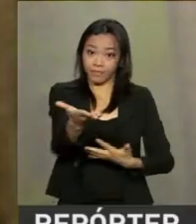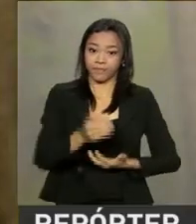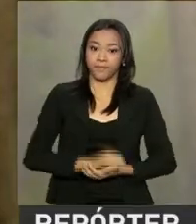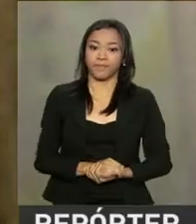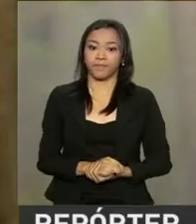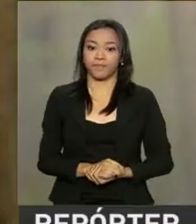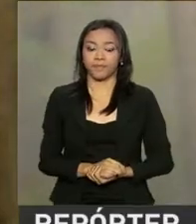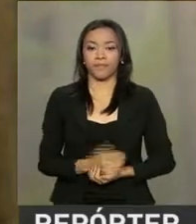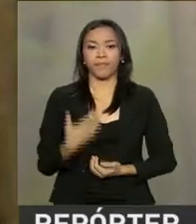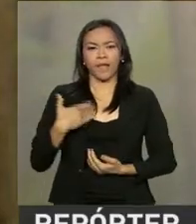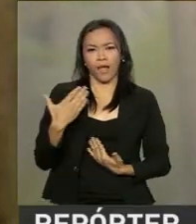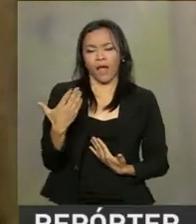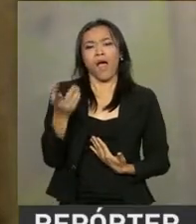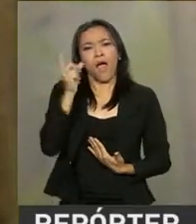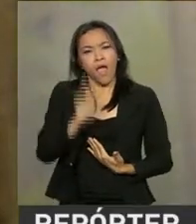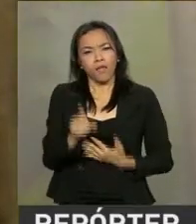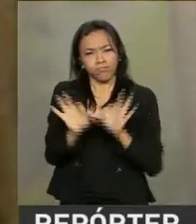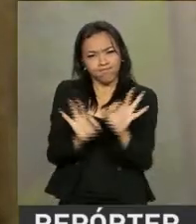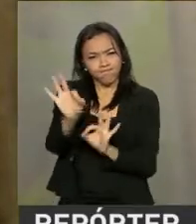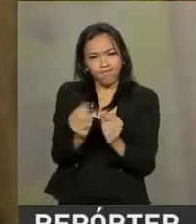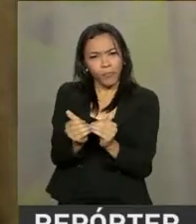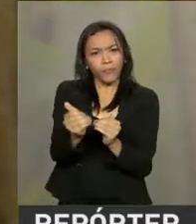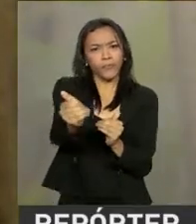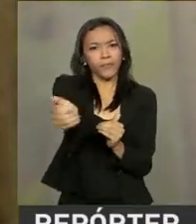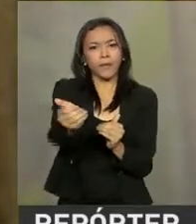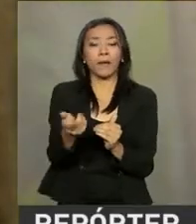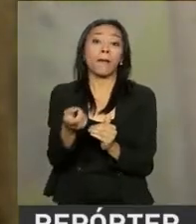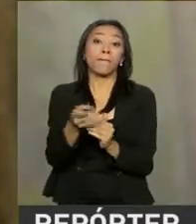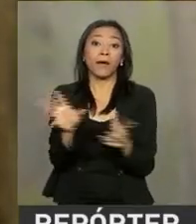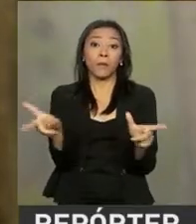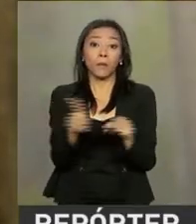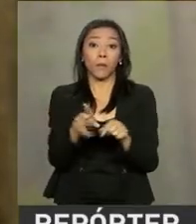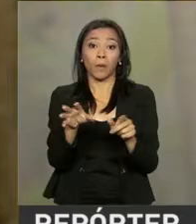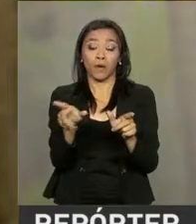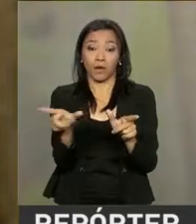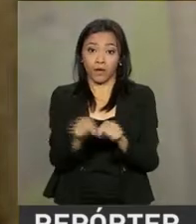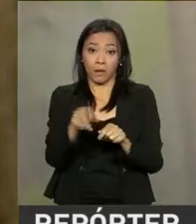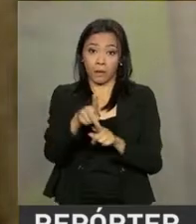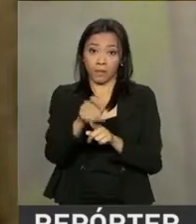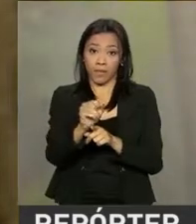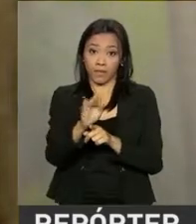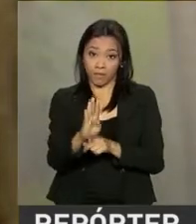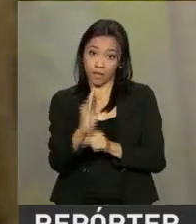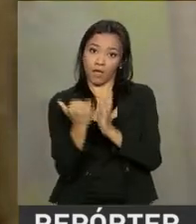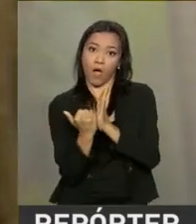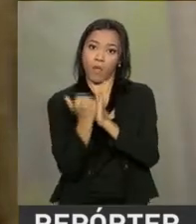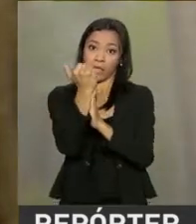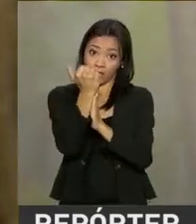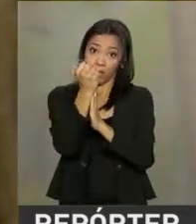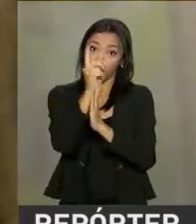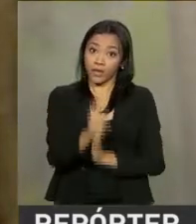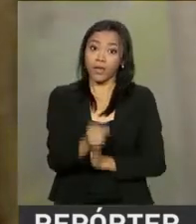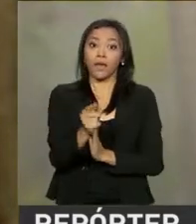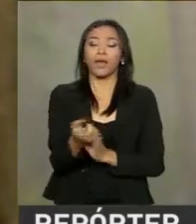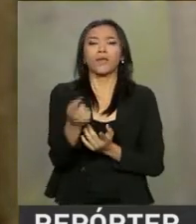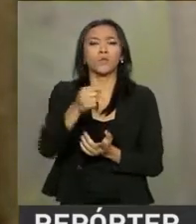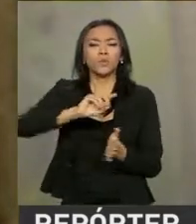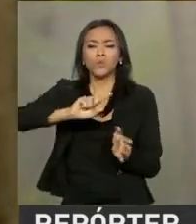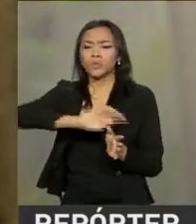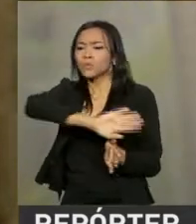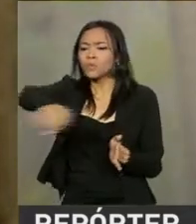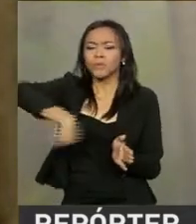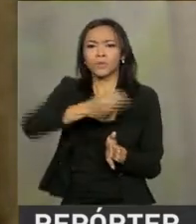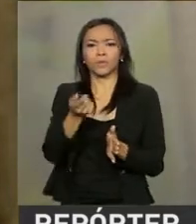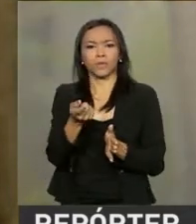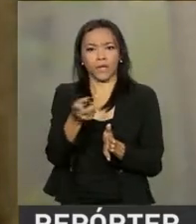a previsão oficial para o crescimento do produto interno bruto que mede o valor dos bens e serviços produzidos pelo país em um determinado